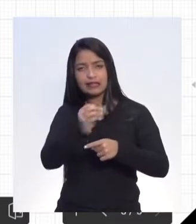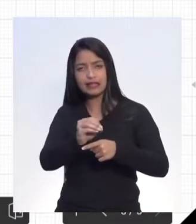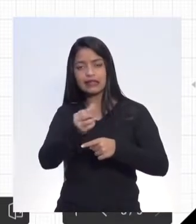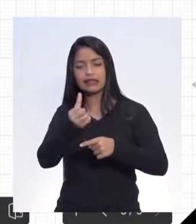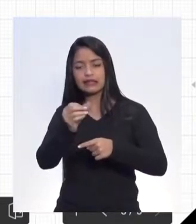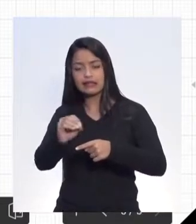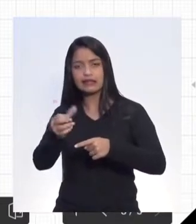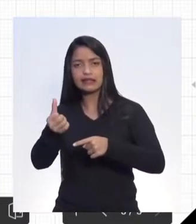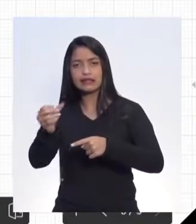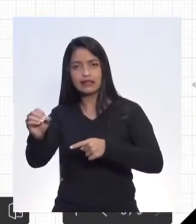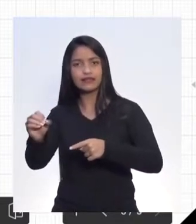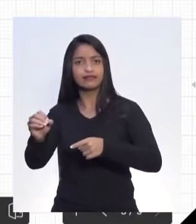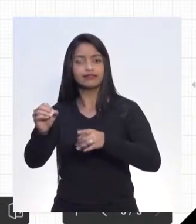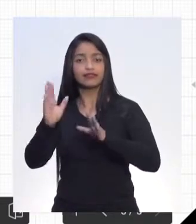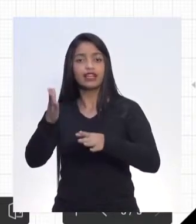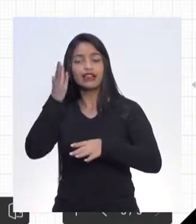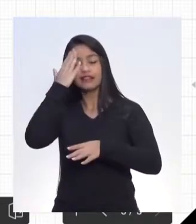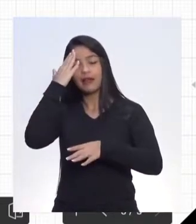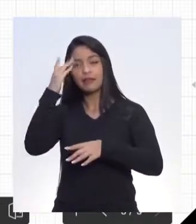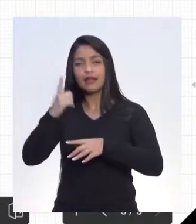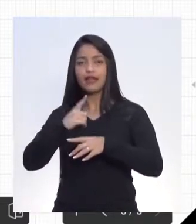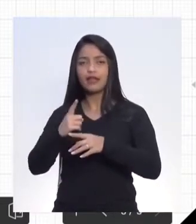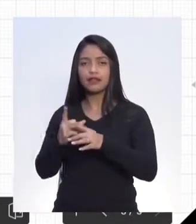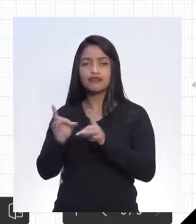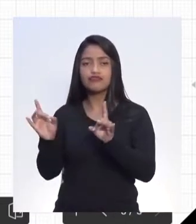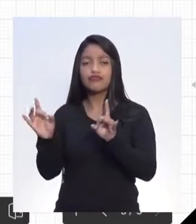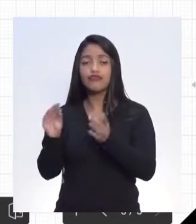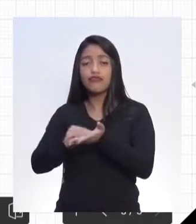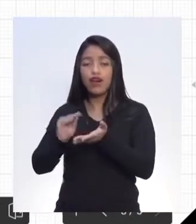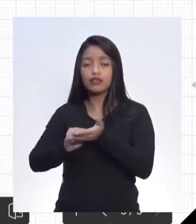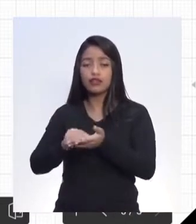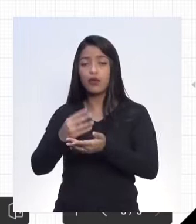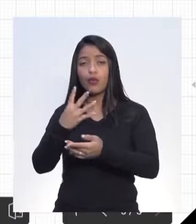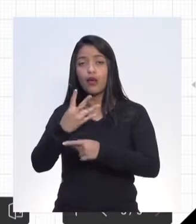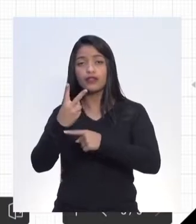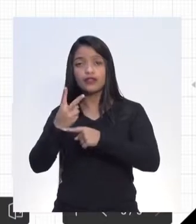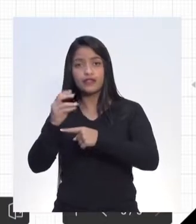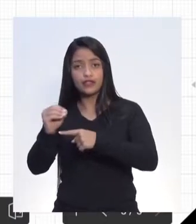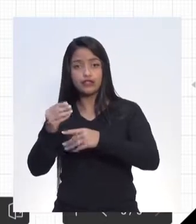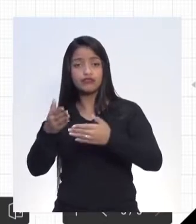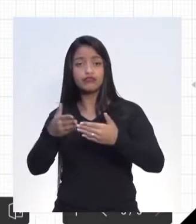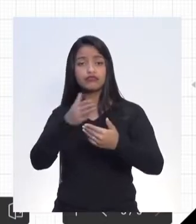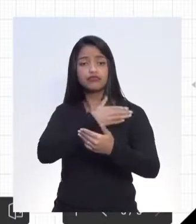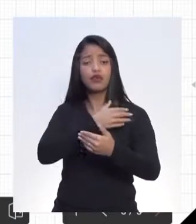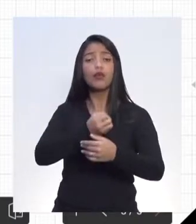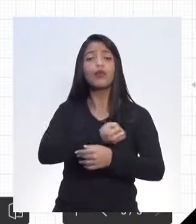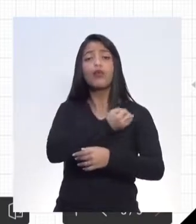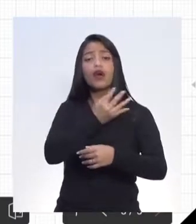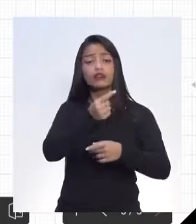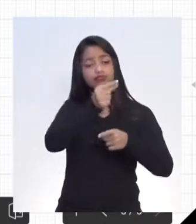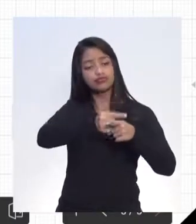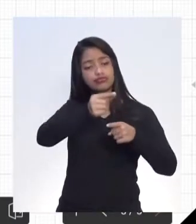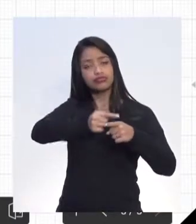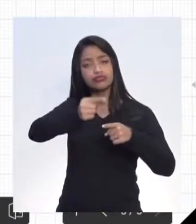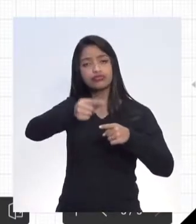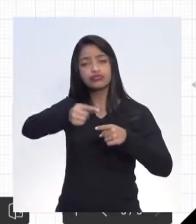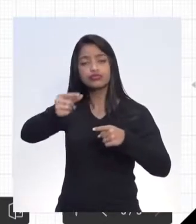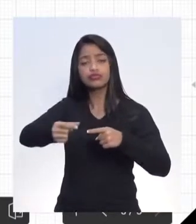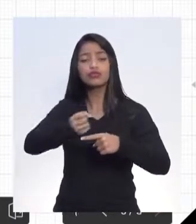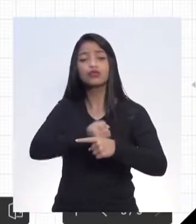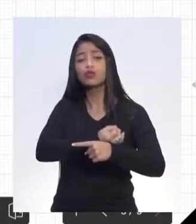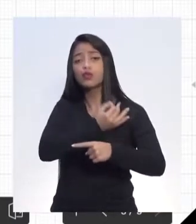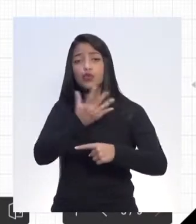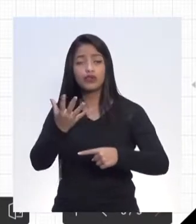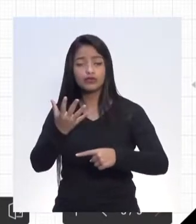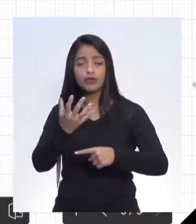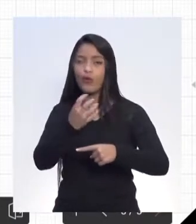os 420. Aqui eu tenho quantos trechos de 60? 1, 2, 3, 4, 5, 6, 7,